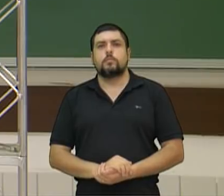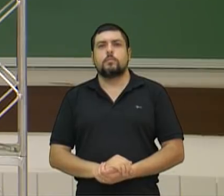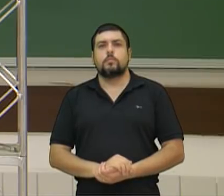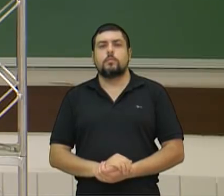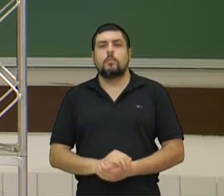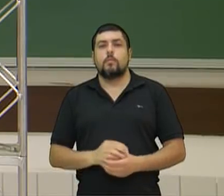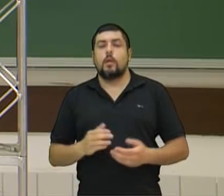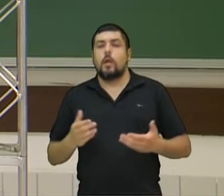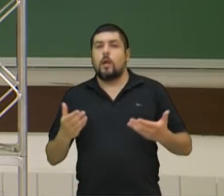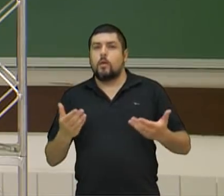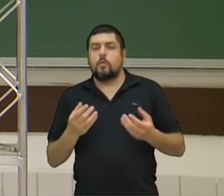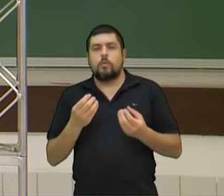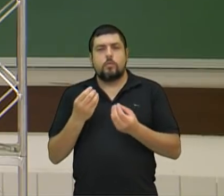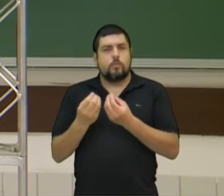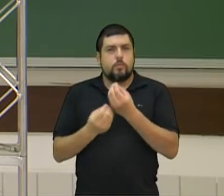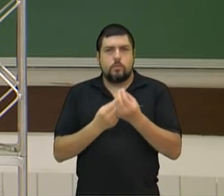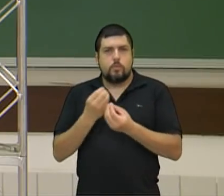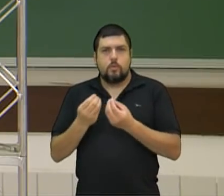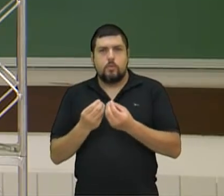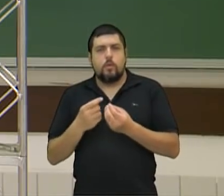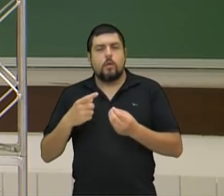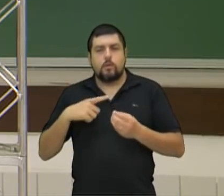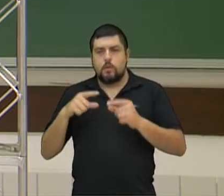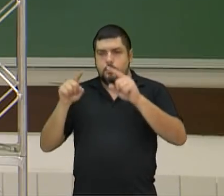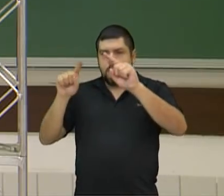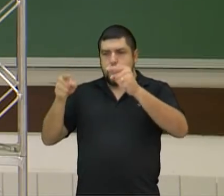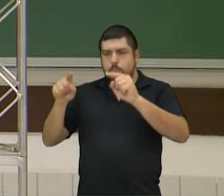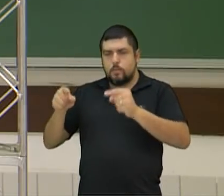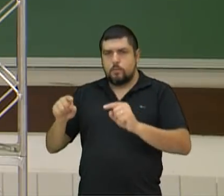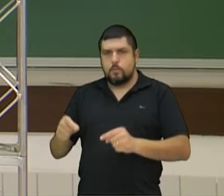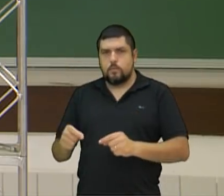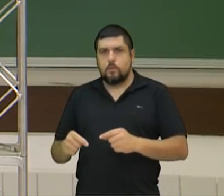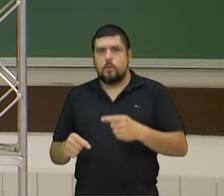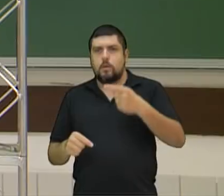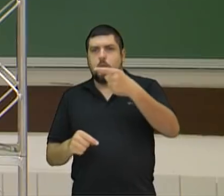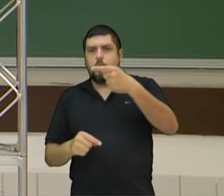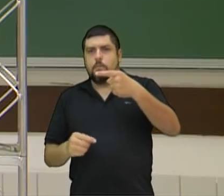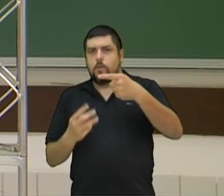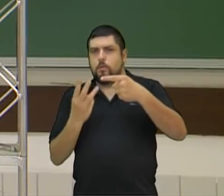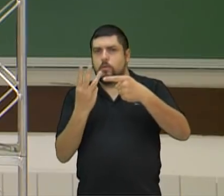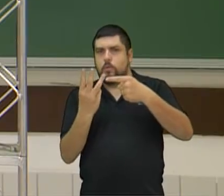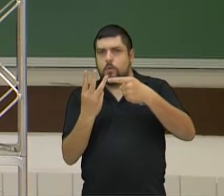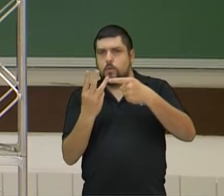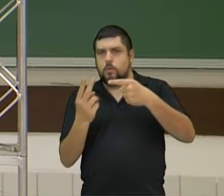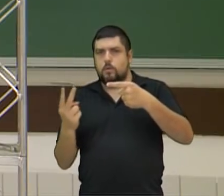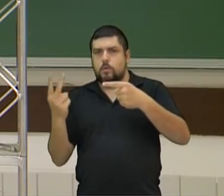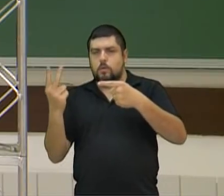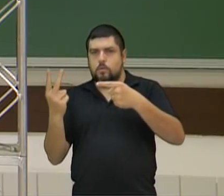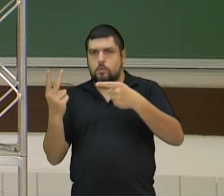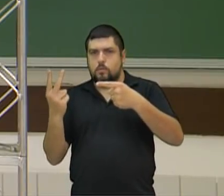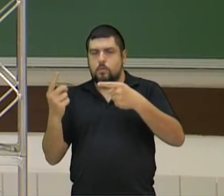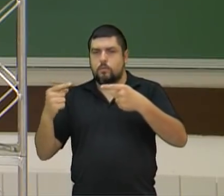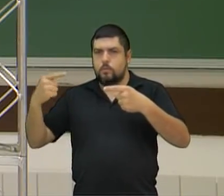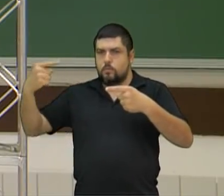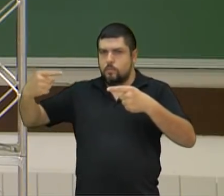formamos alguns pares ordenados, olha só. Menos 3 e 2 é o primeiro par.